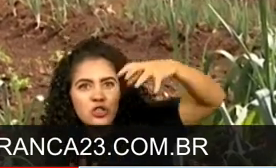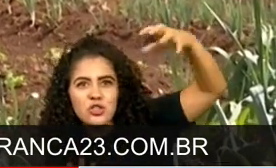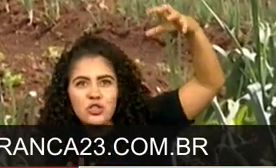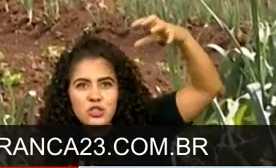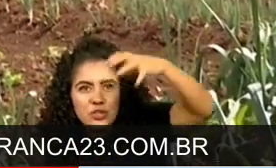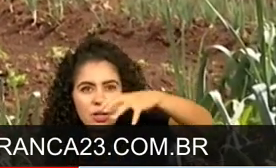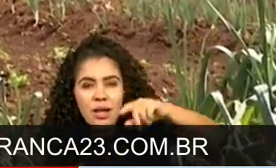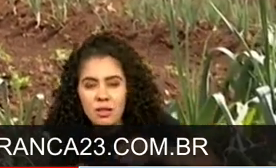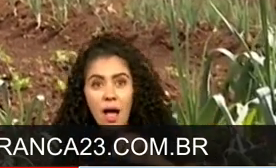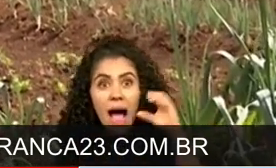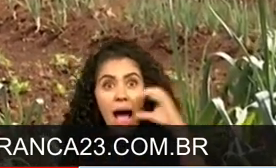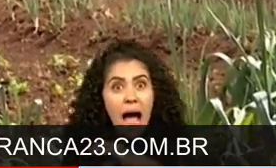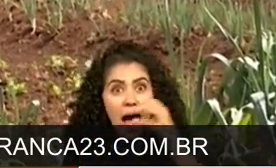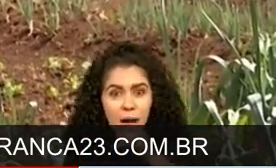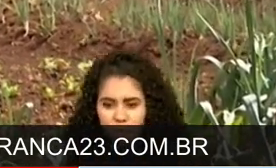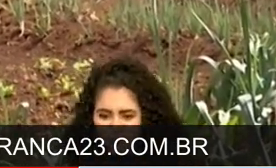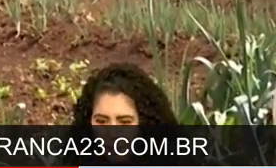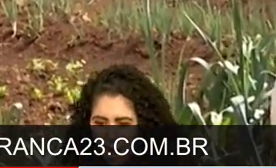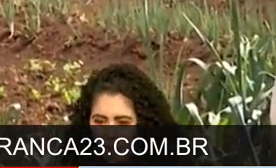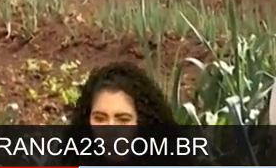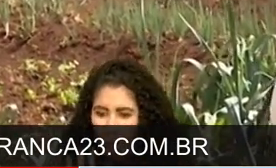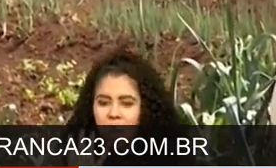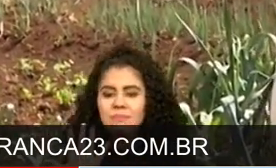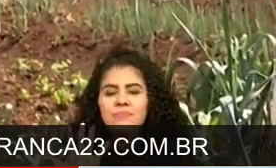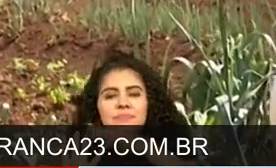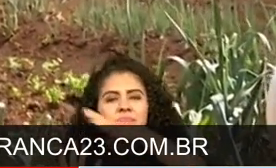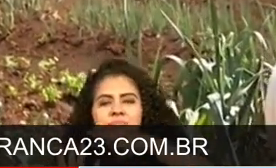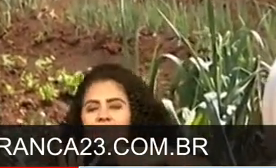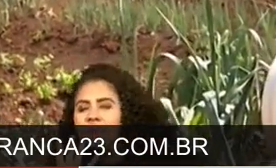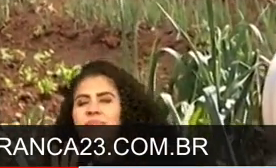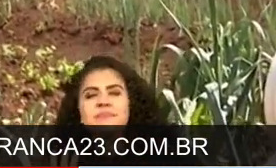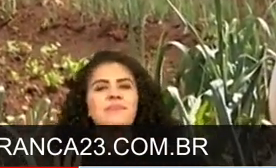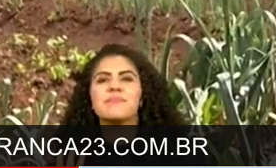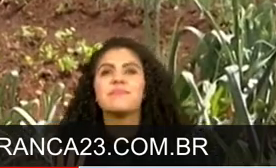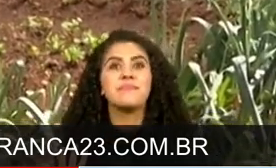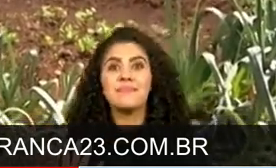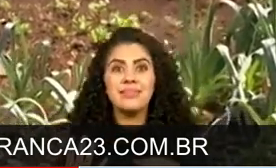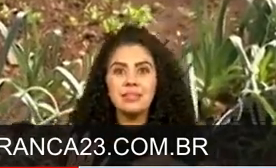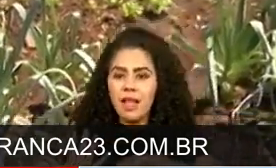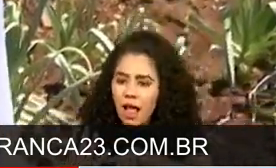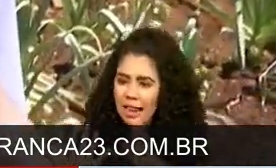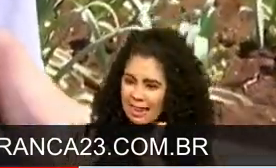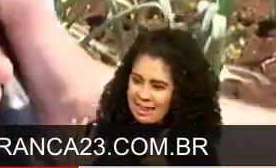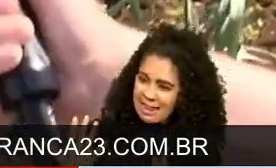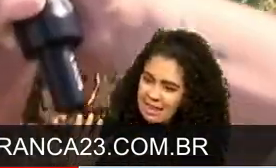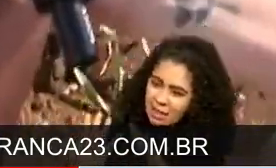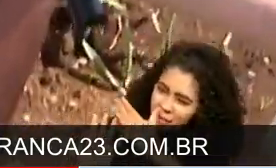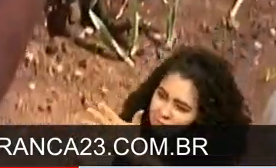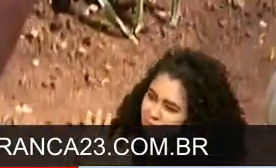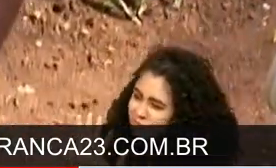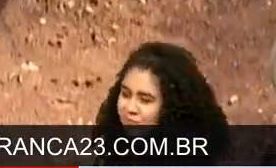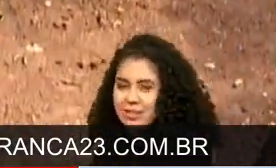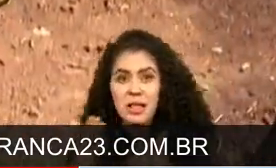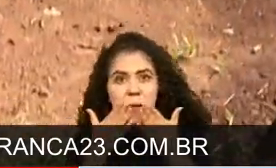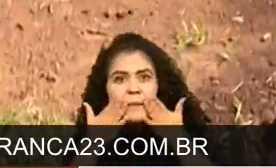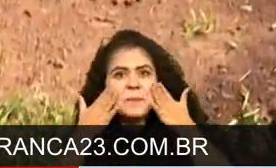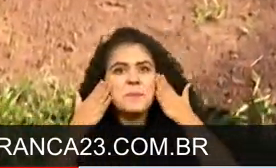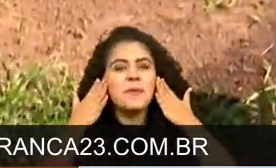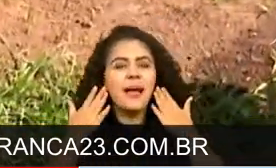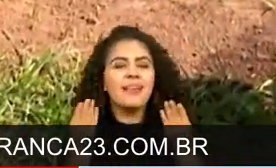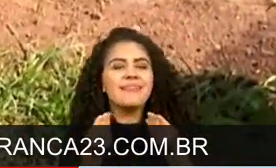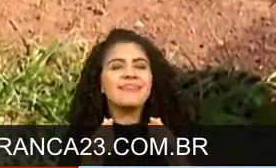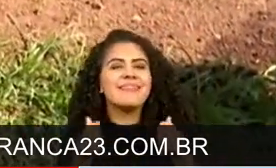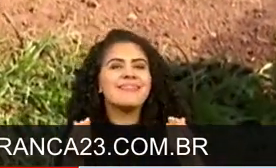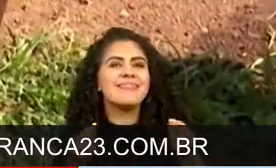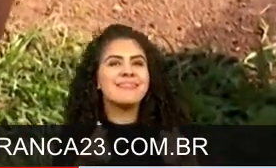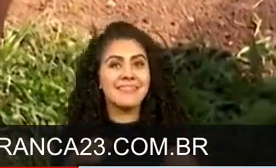de crescer ligeiro, se torna mais perfumada. A folha fica bem lavada e a pele se torna fina.